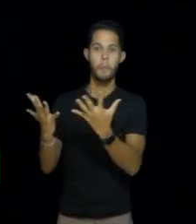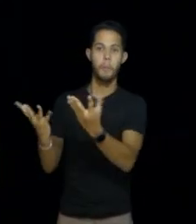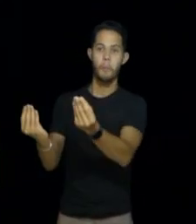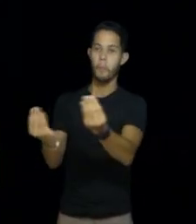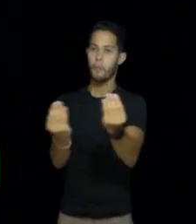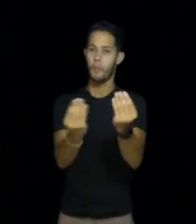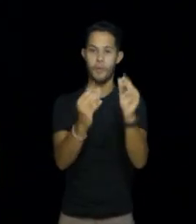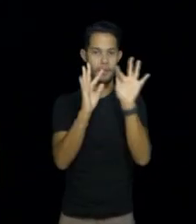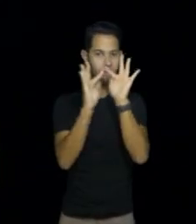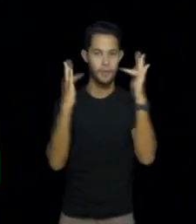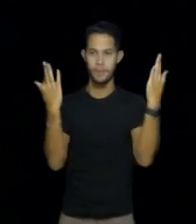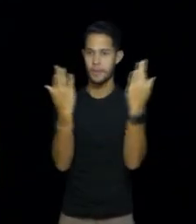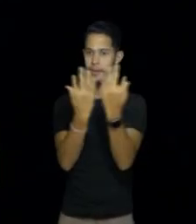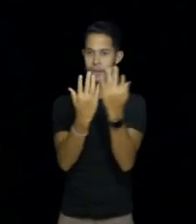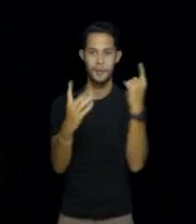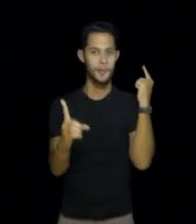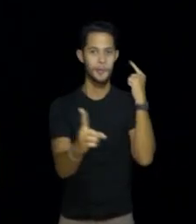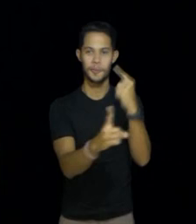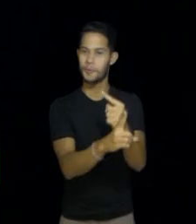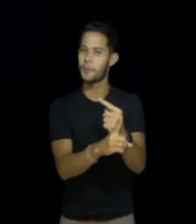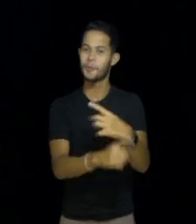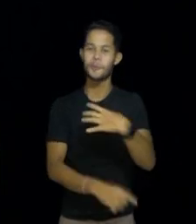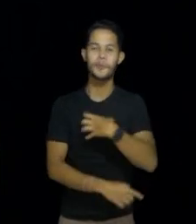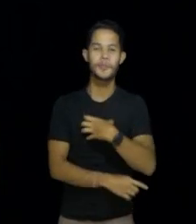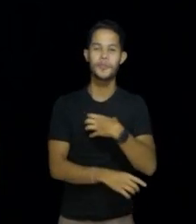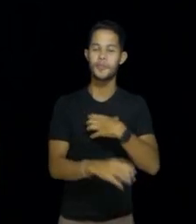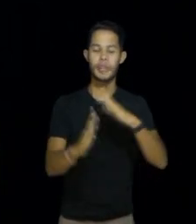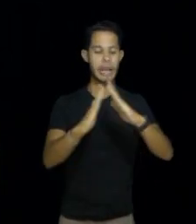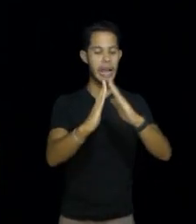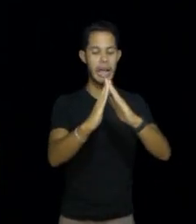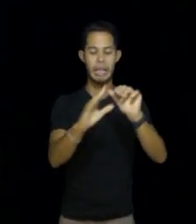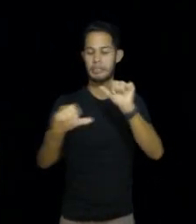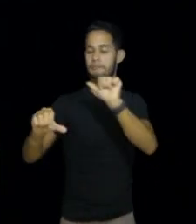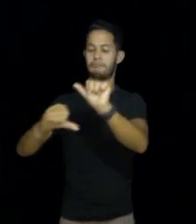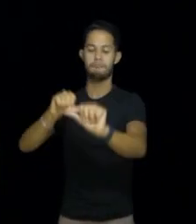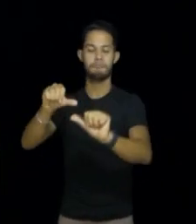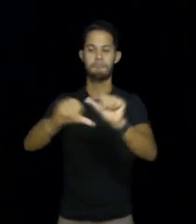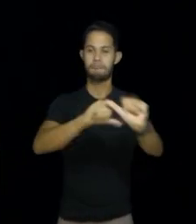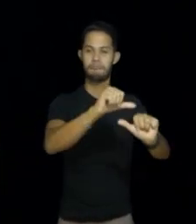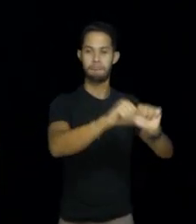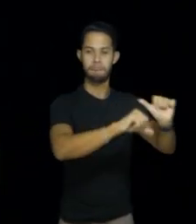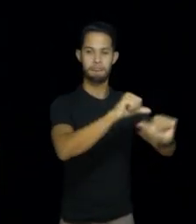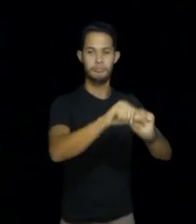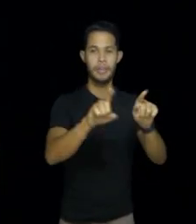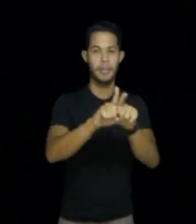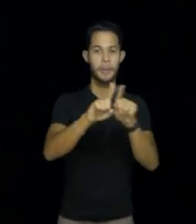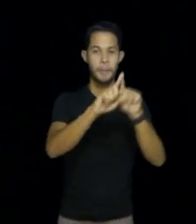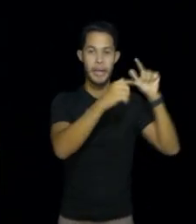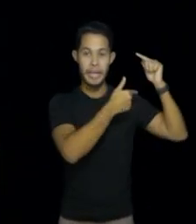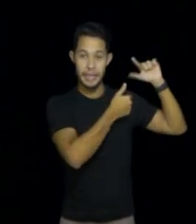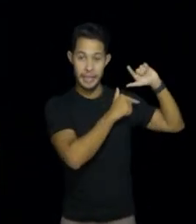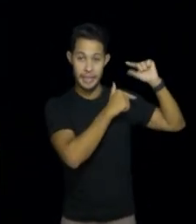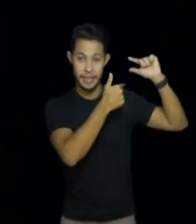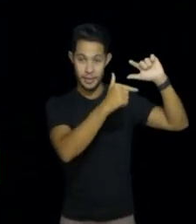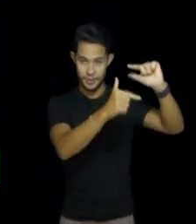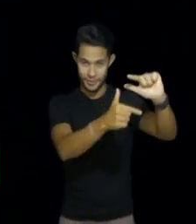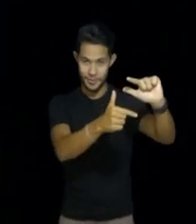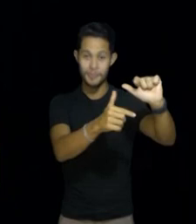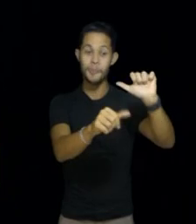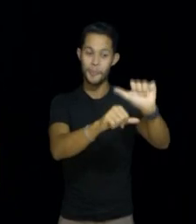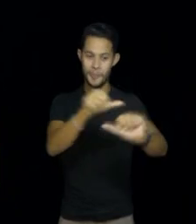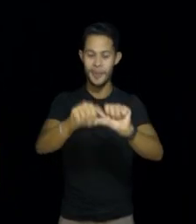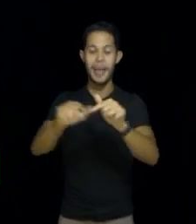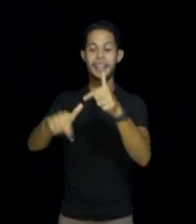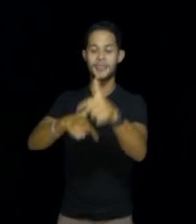turismo um meio de transformar as suas casas tombadas e suas tradições em atividade econômica.